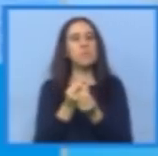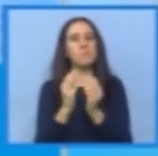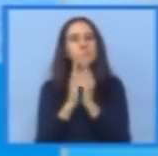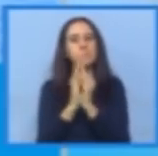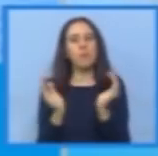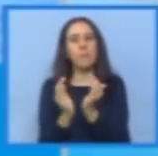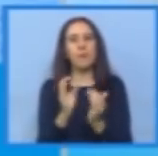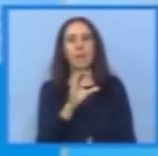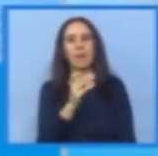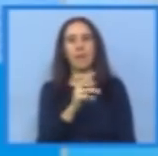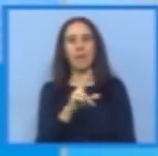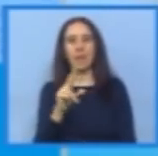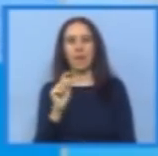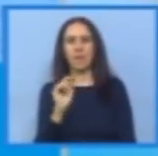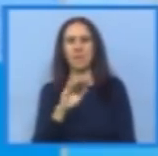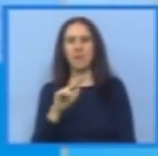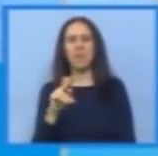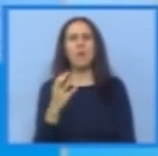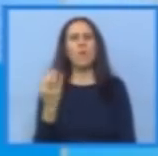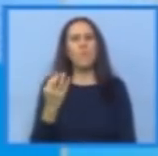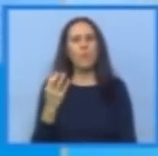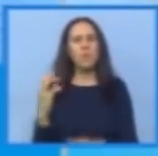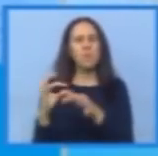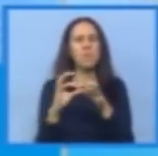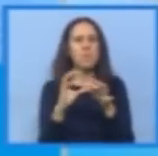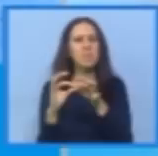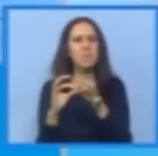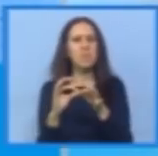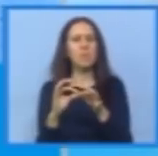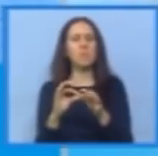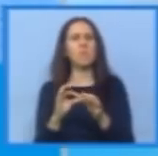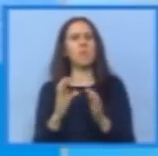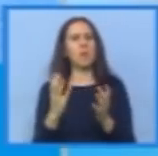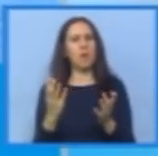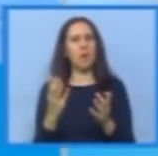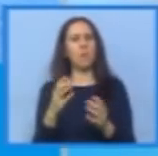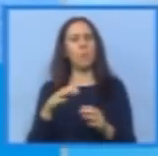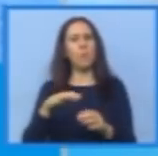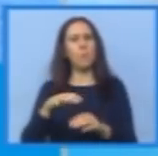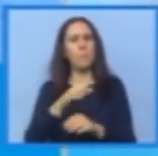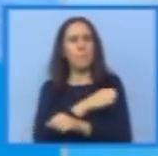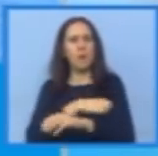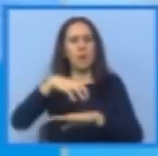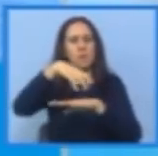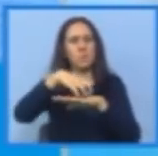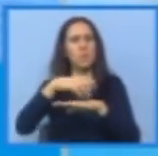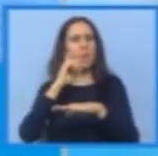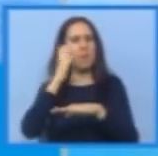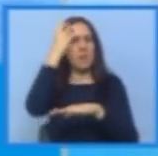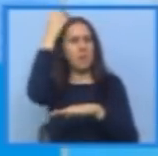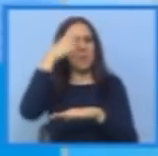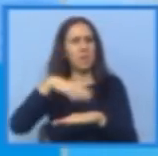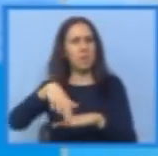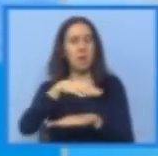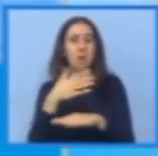da Carreira, que ainda teve alguma ligação ao Paço da Rainha, que atualmente tem lá